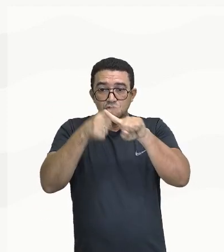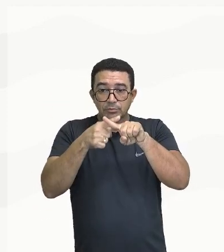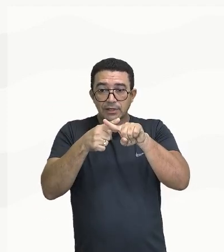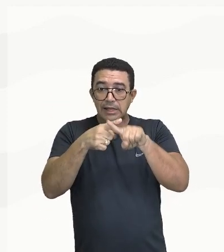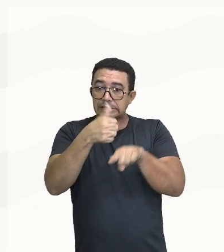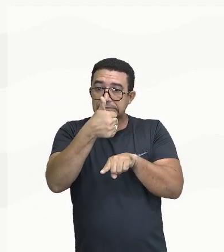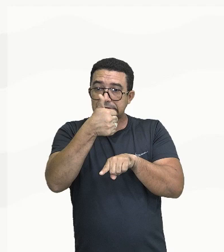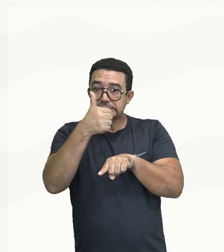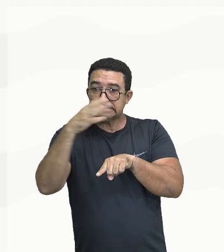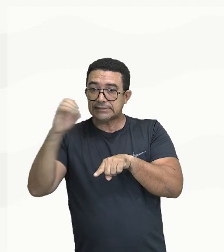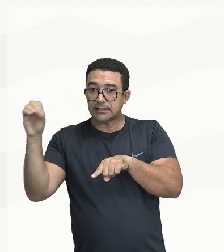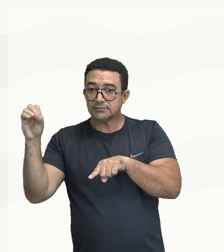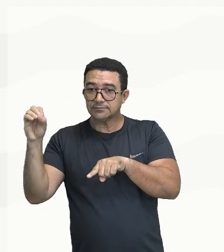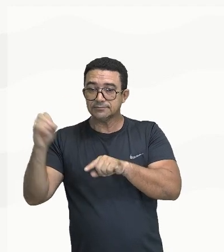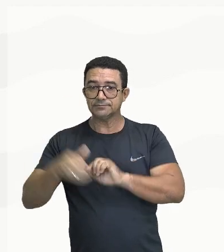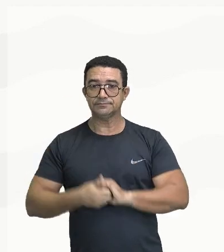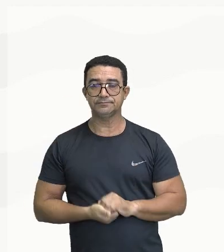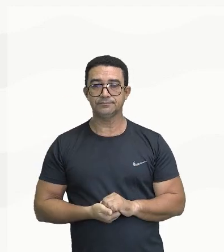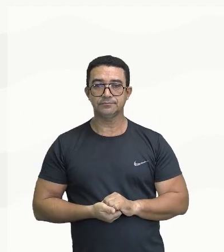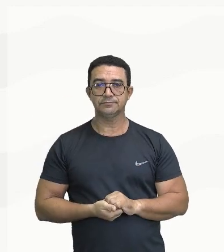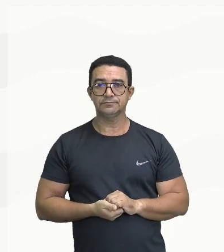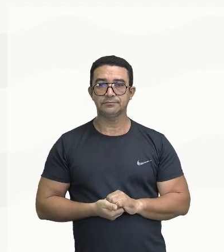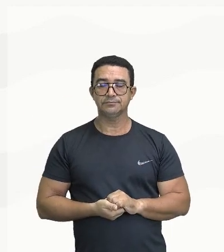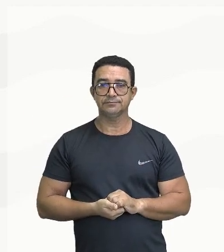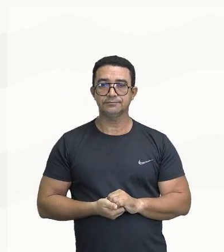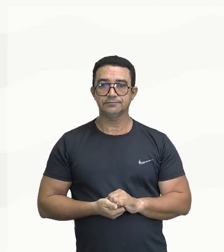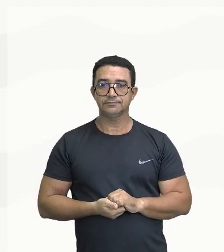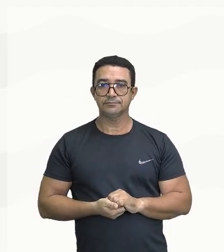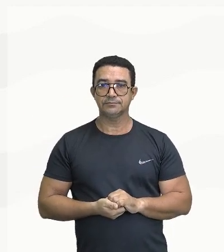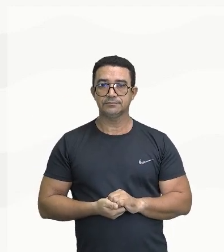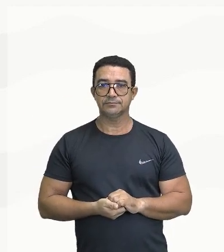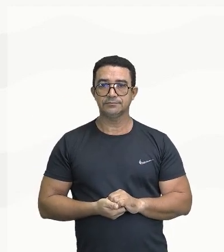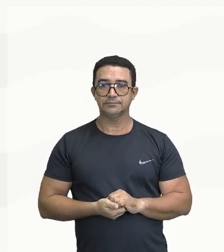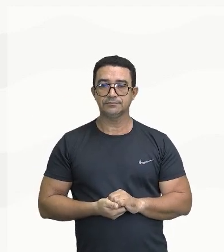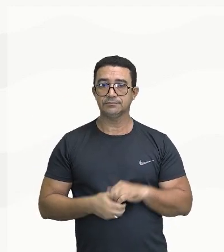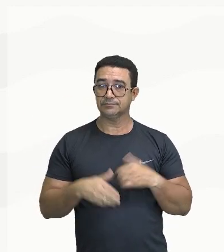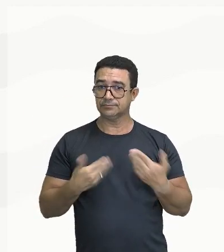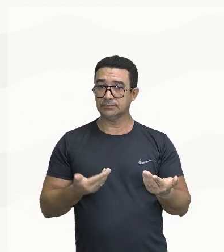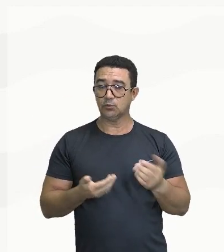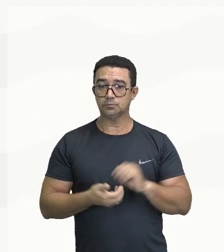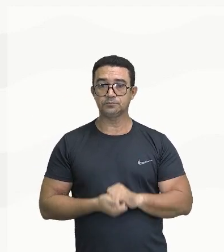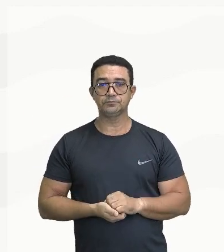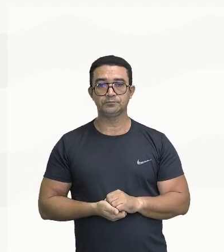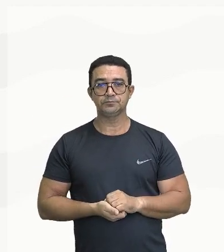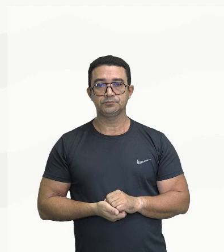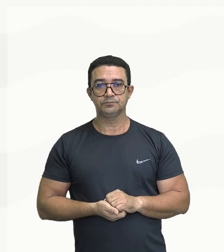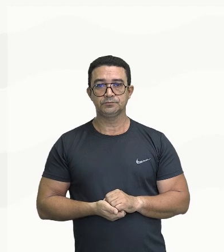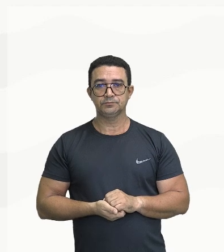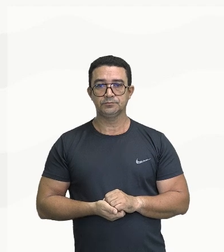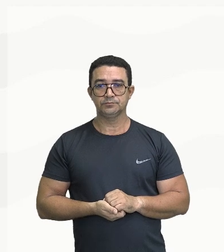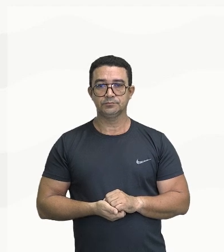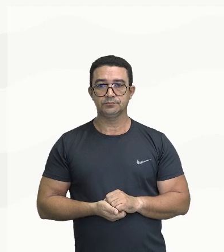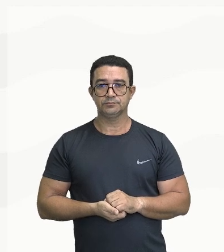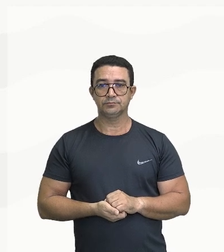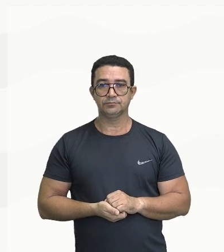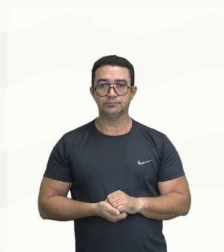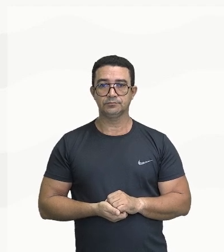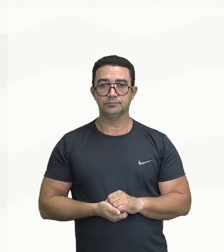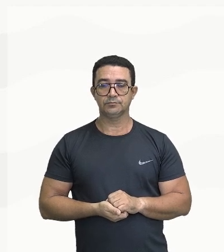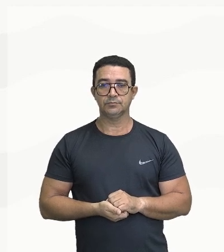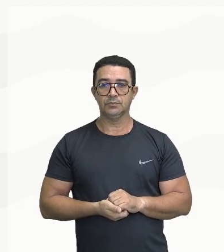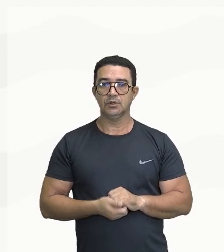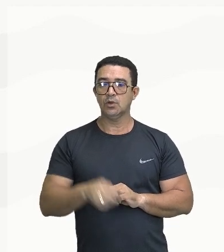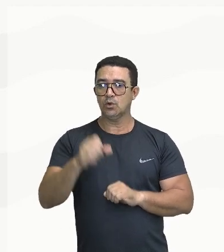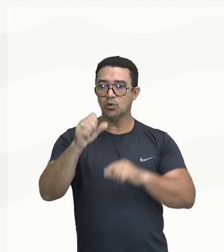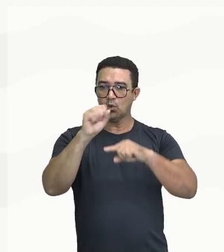100. E o que acontece quando a gente multiplica por 100? Nesse caso, nós temos 8